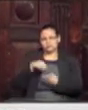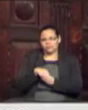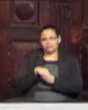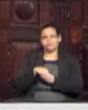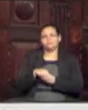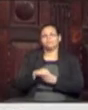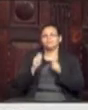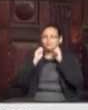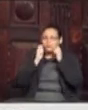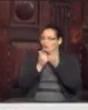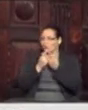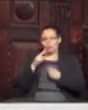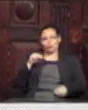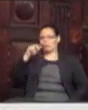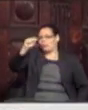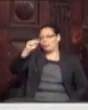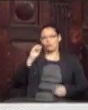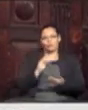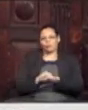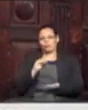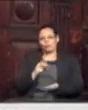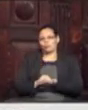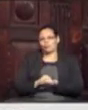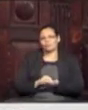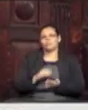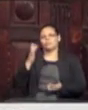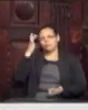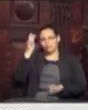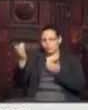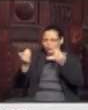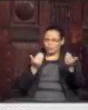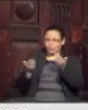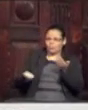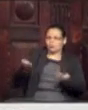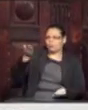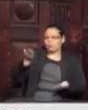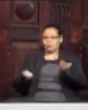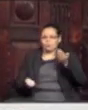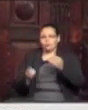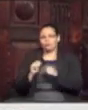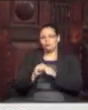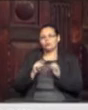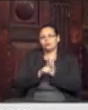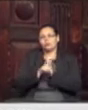casa jamais deve faltar prudência e equilíbrio para fazer as